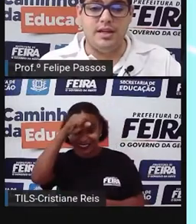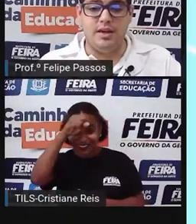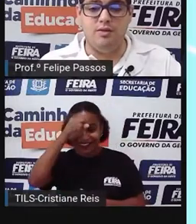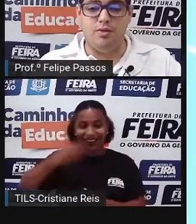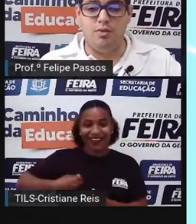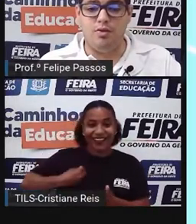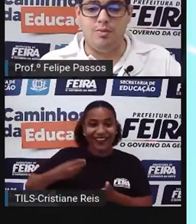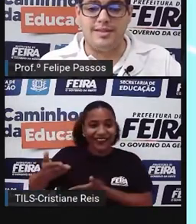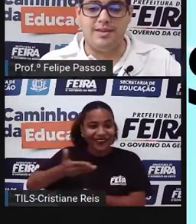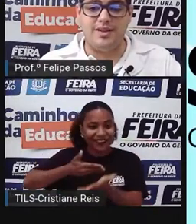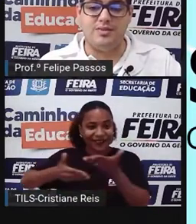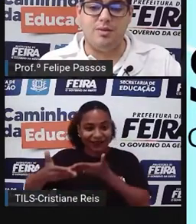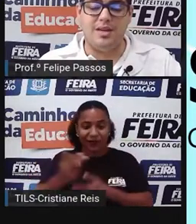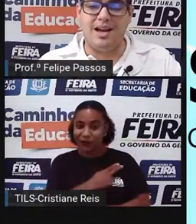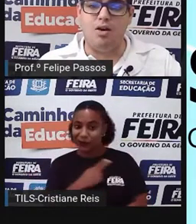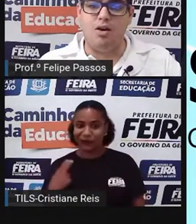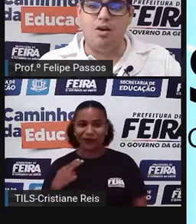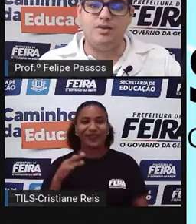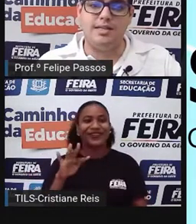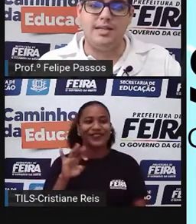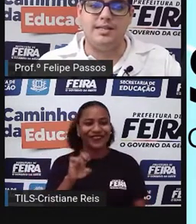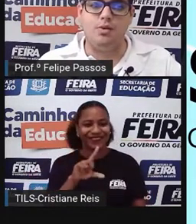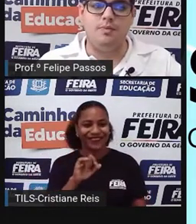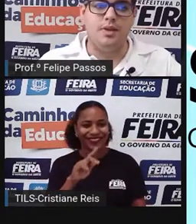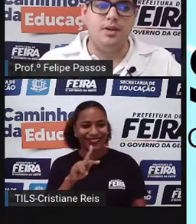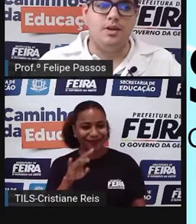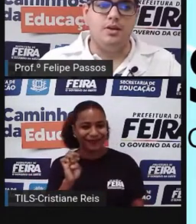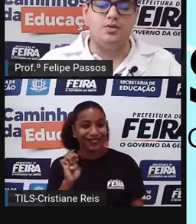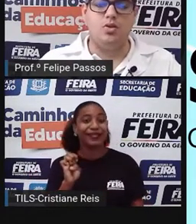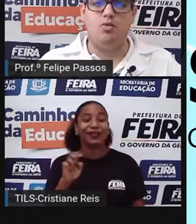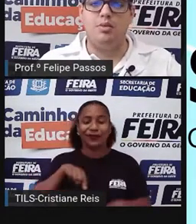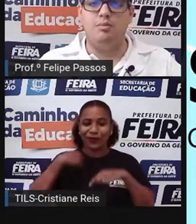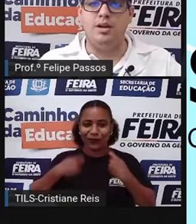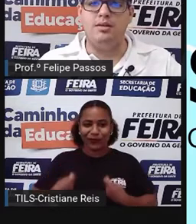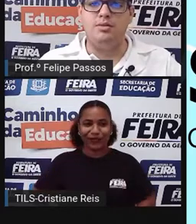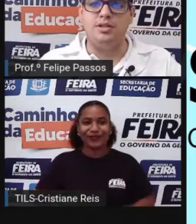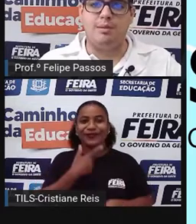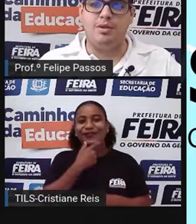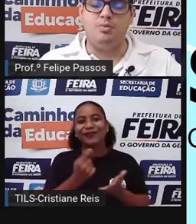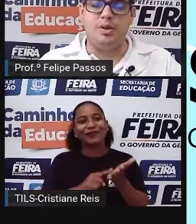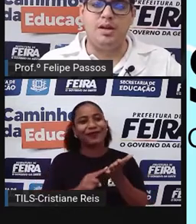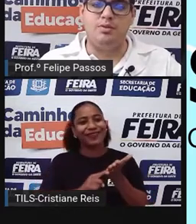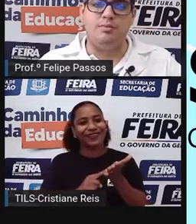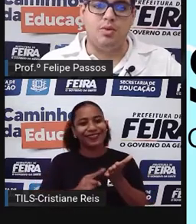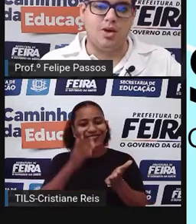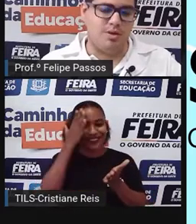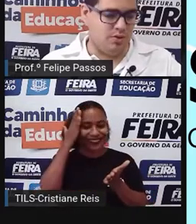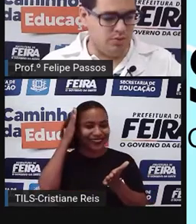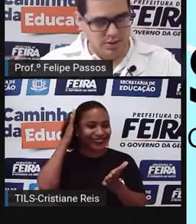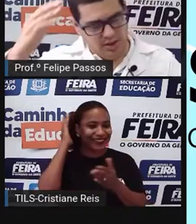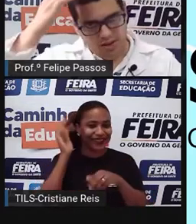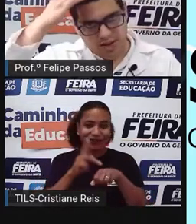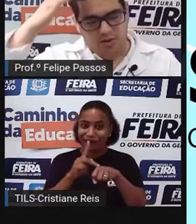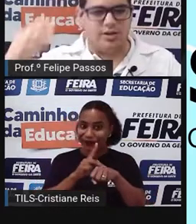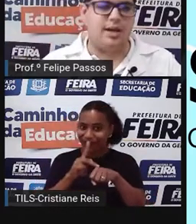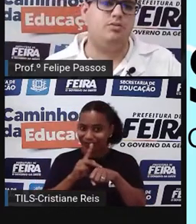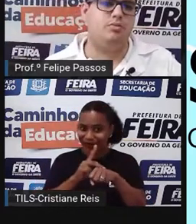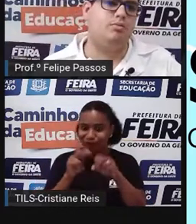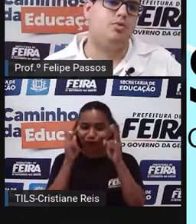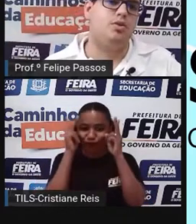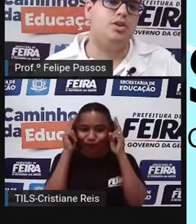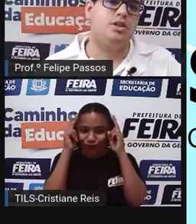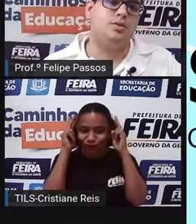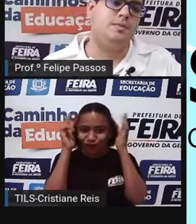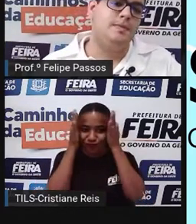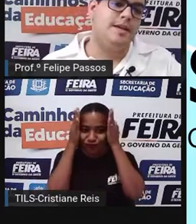e eu vou começar fazendo a minha audiodescrição. Eu sou um homem branco de cabelo preto, meu cabelo está cortado